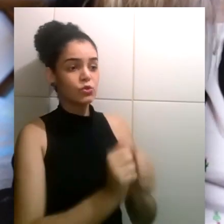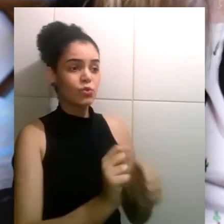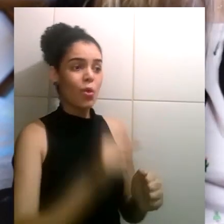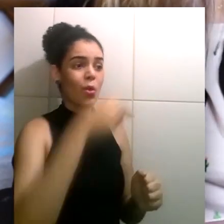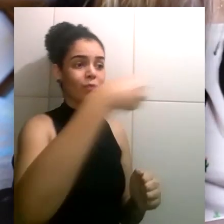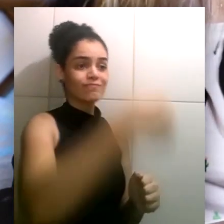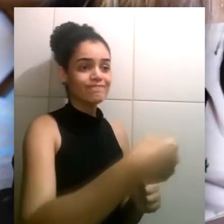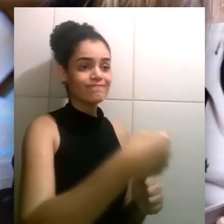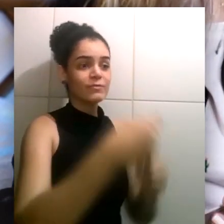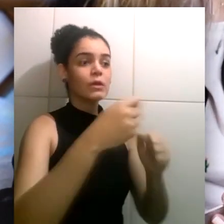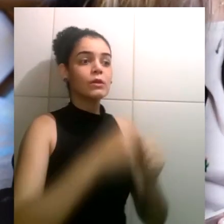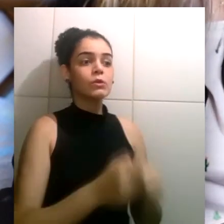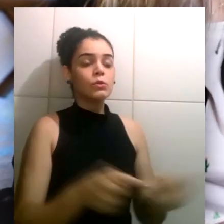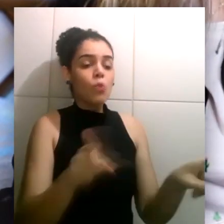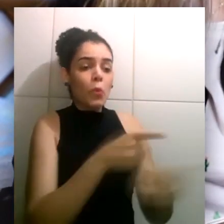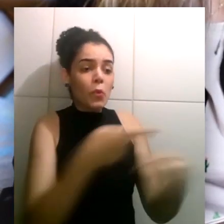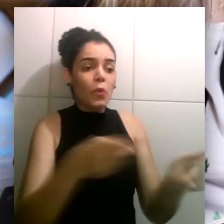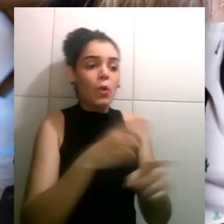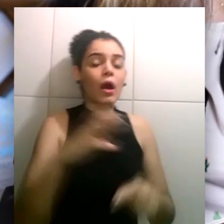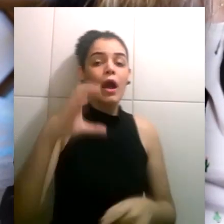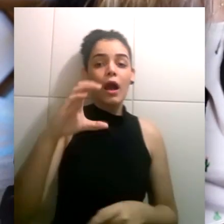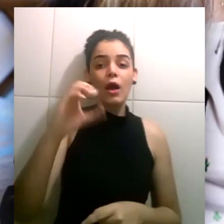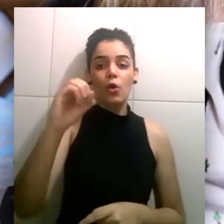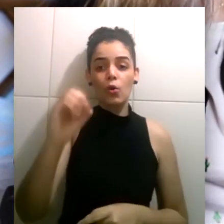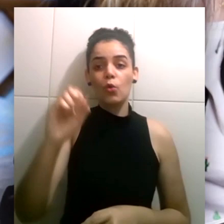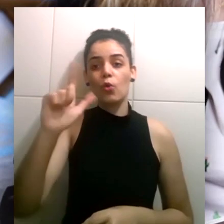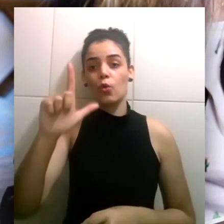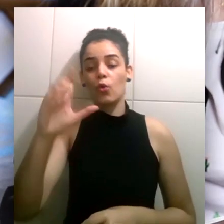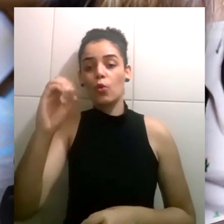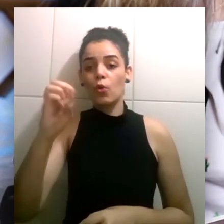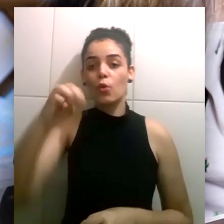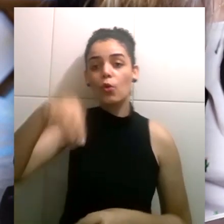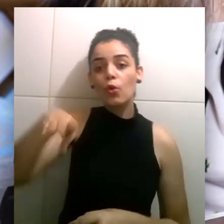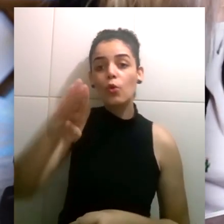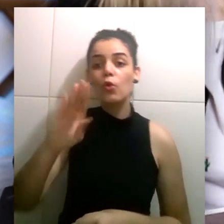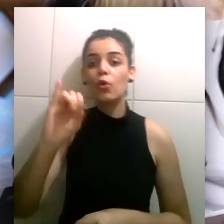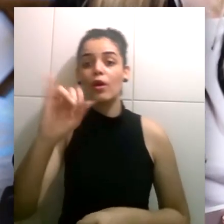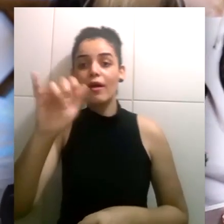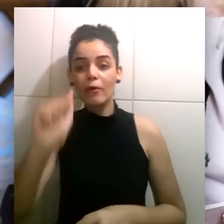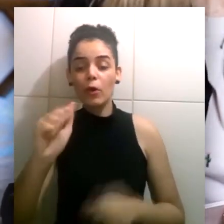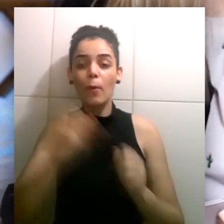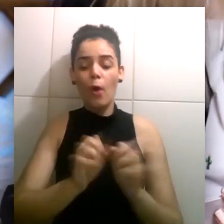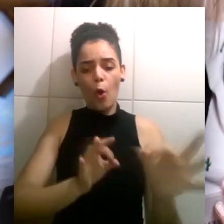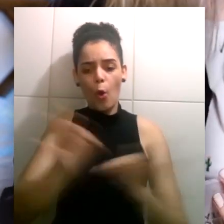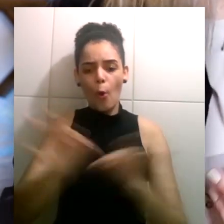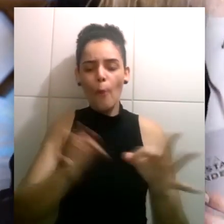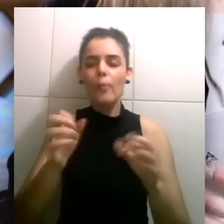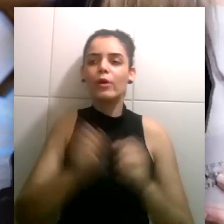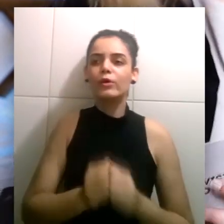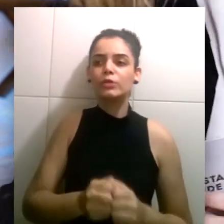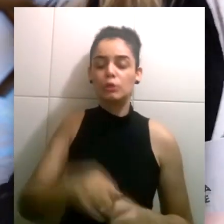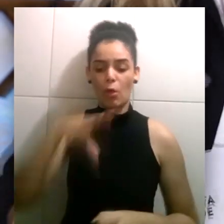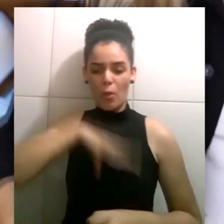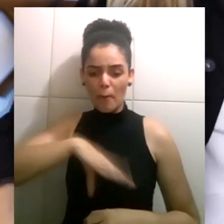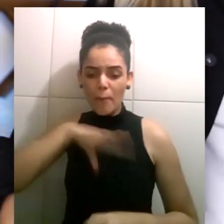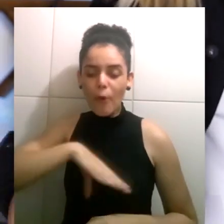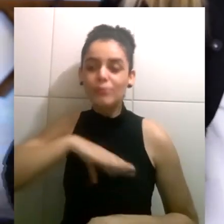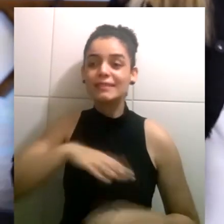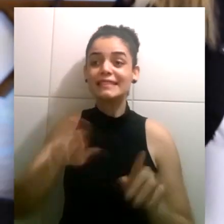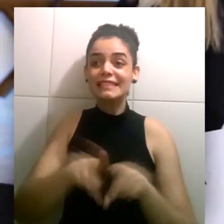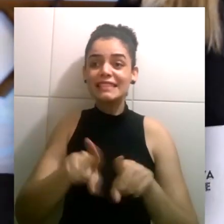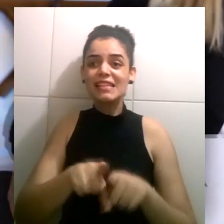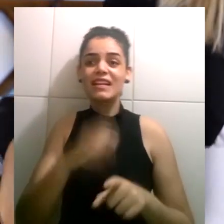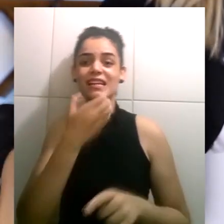verdade, colombiana. E eles queriam fazer um projeto em inglês, espanhol e português. Na hora do português,